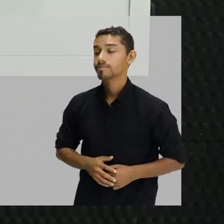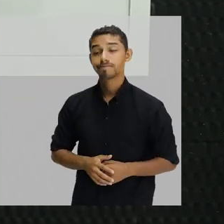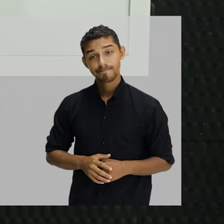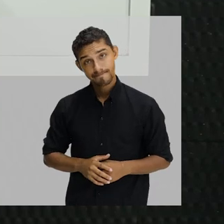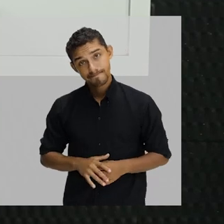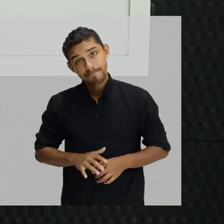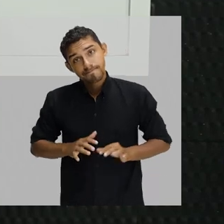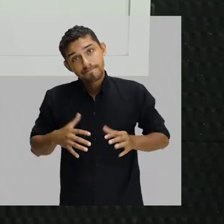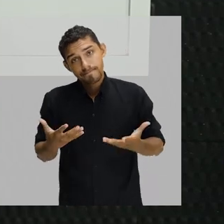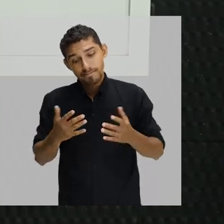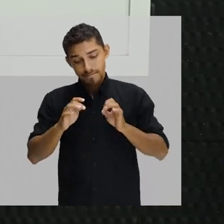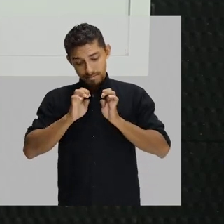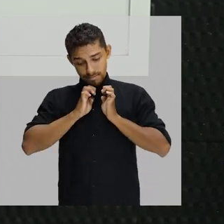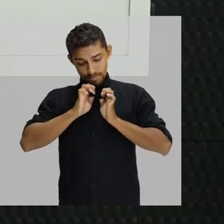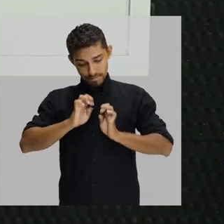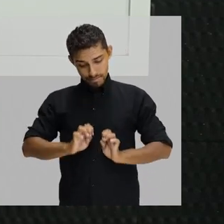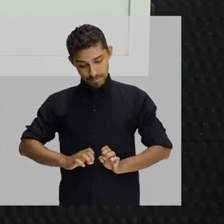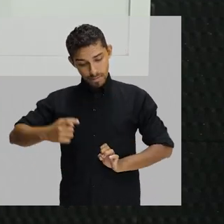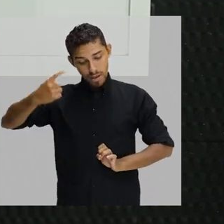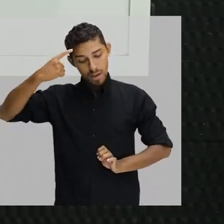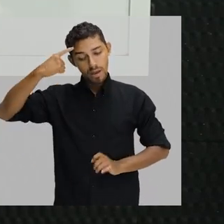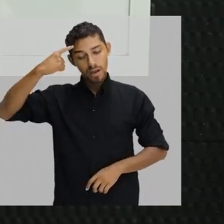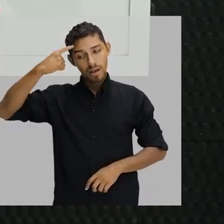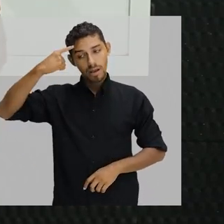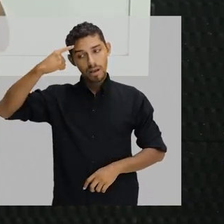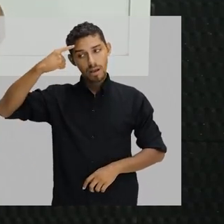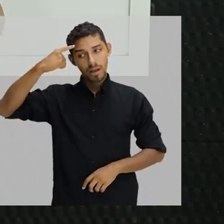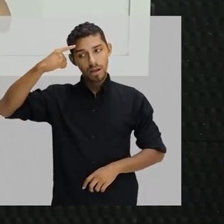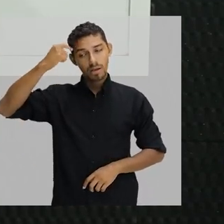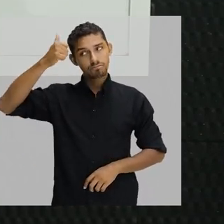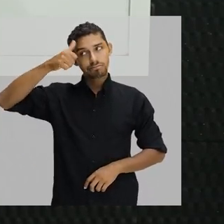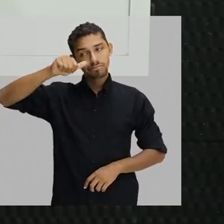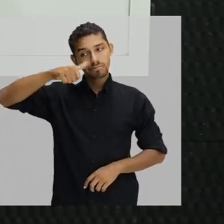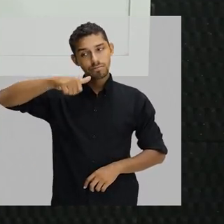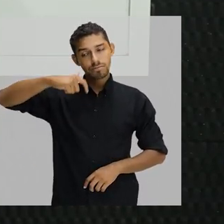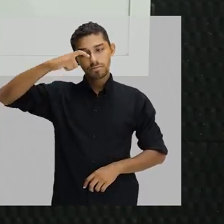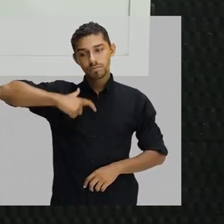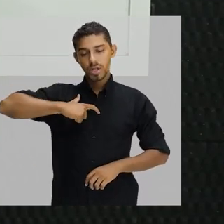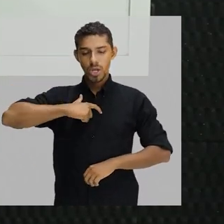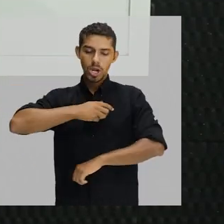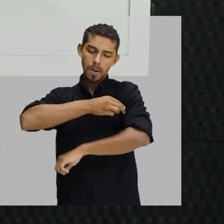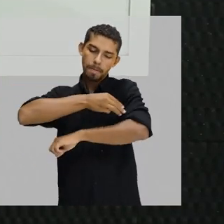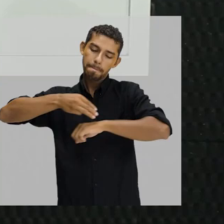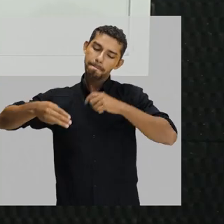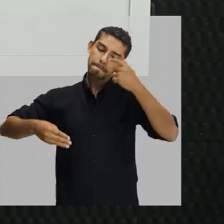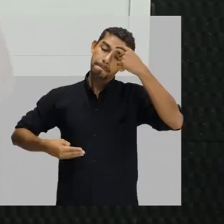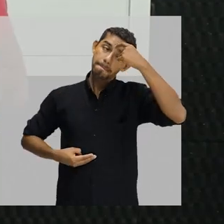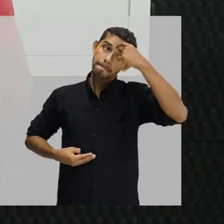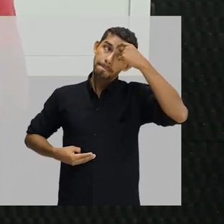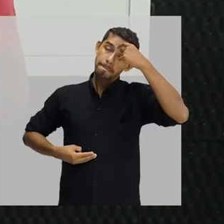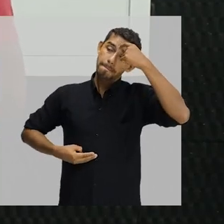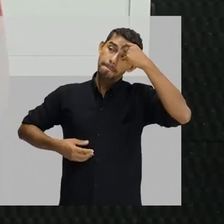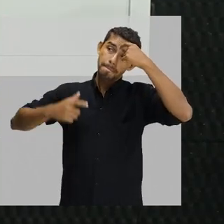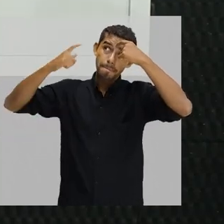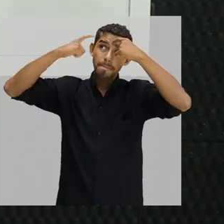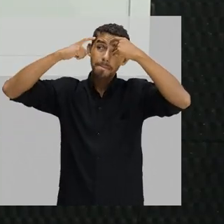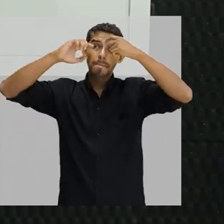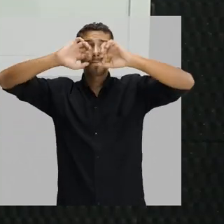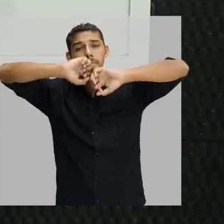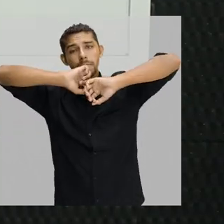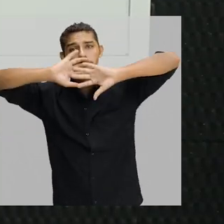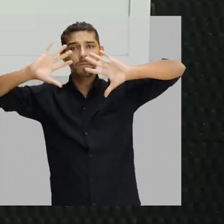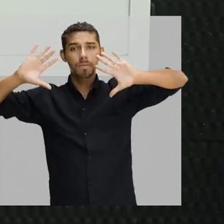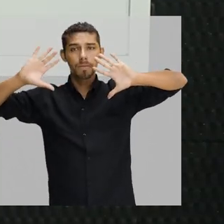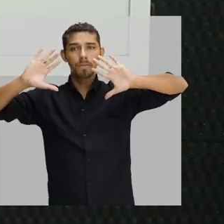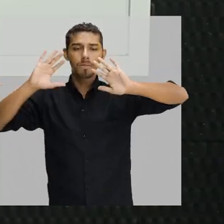a ética vem também pensar um pouco sobre isso. Aí nós temos o senso moral. A consciência moral, nós temos vários elementos. Eu só quero